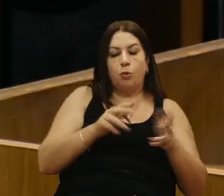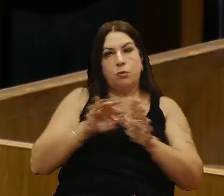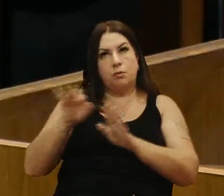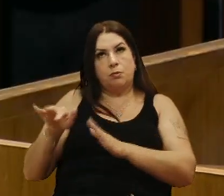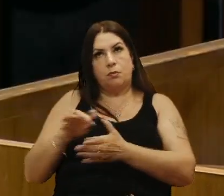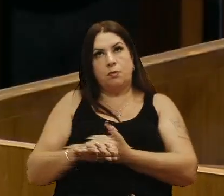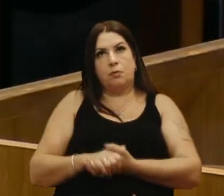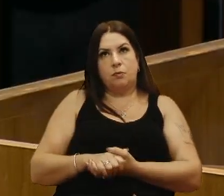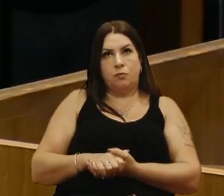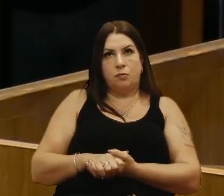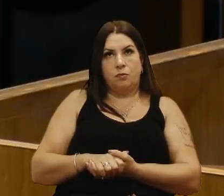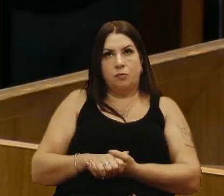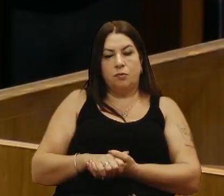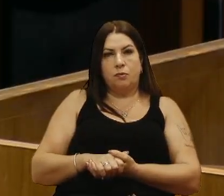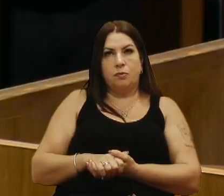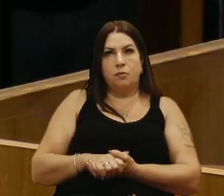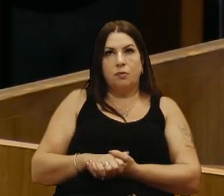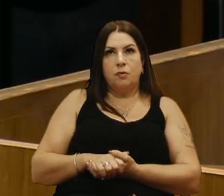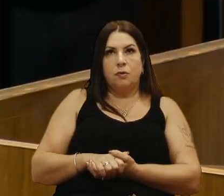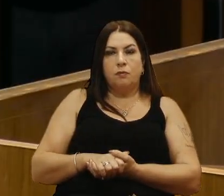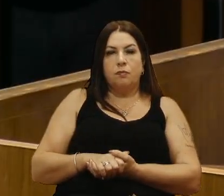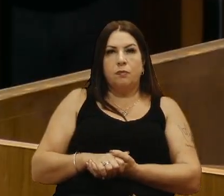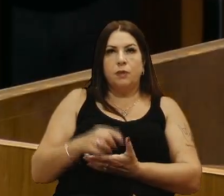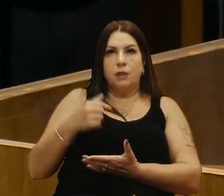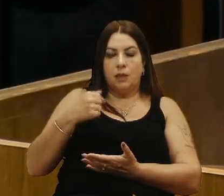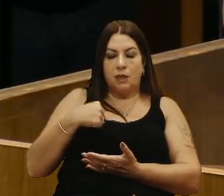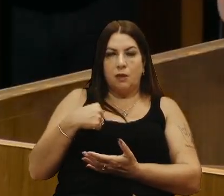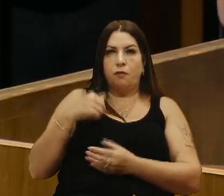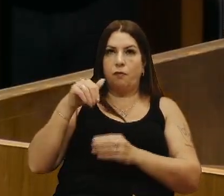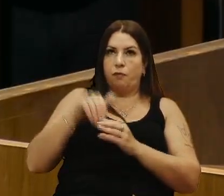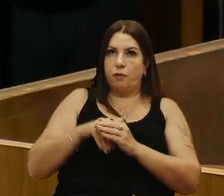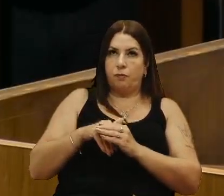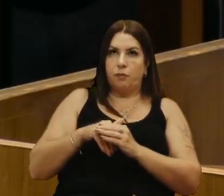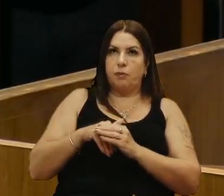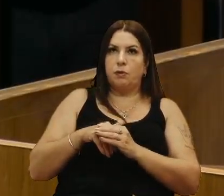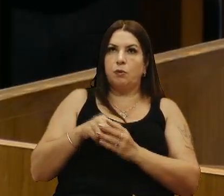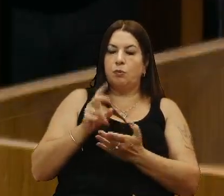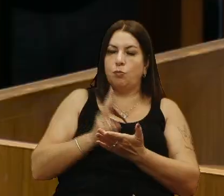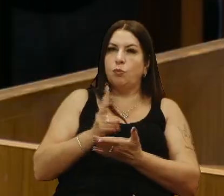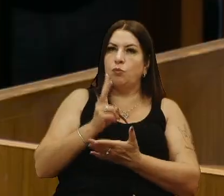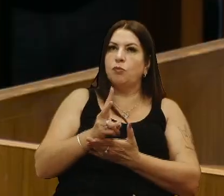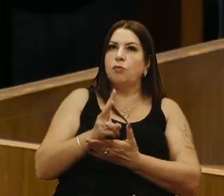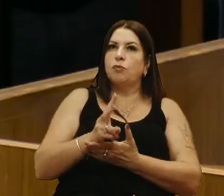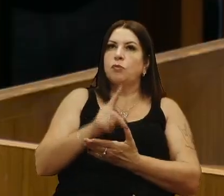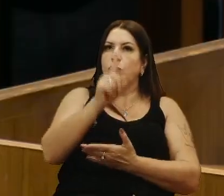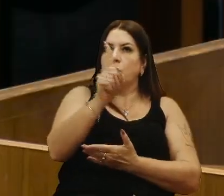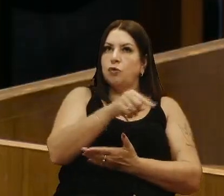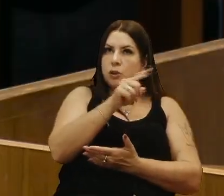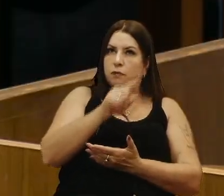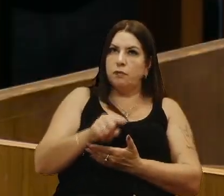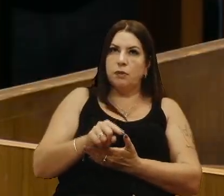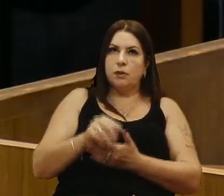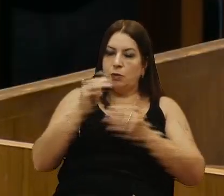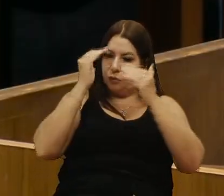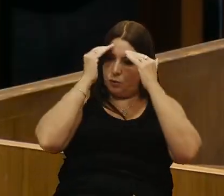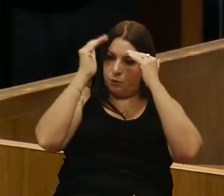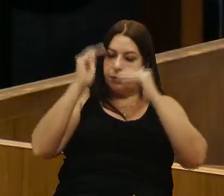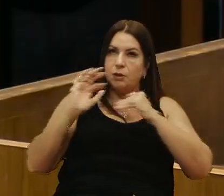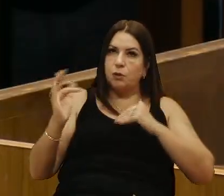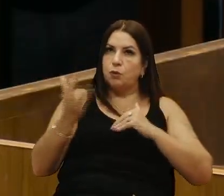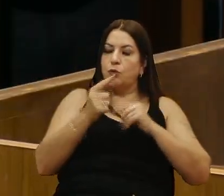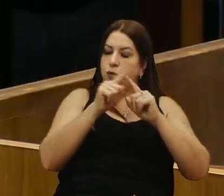outra coisa é outra coisa. Eu votarei pela manutenção do veto, respeitando